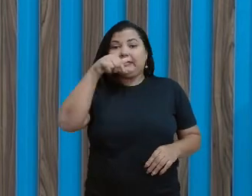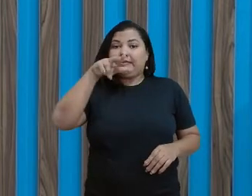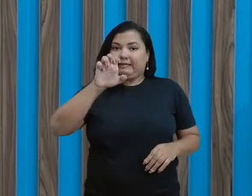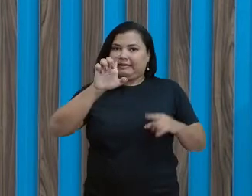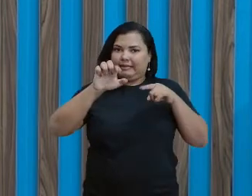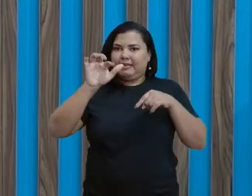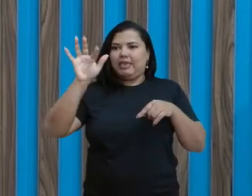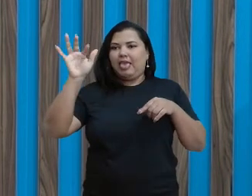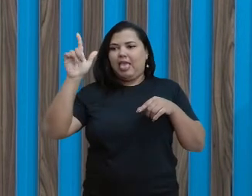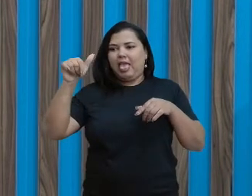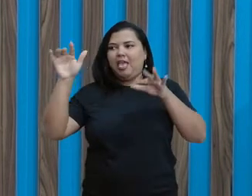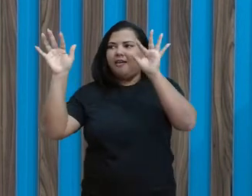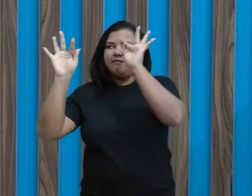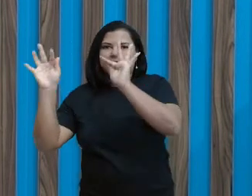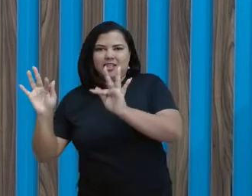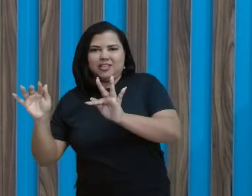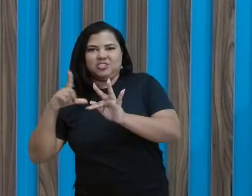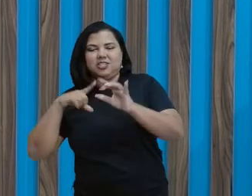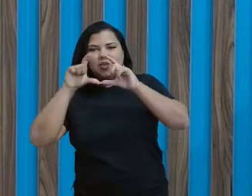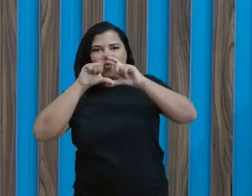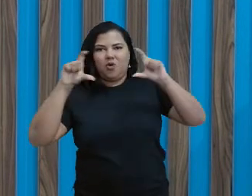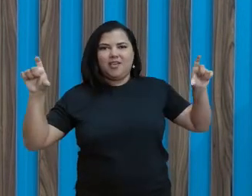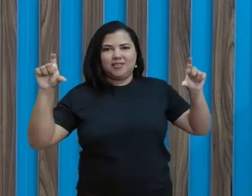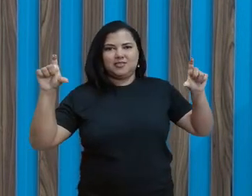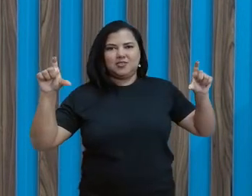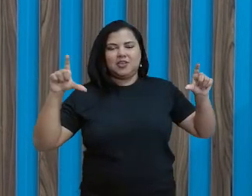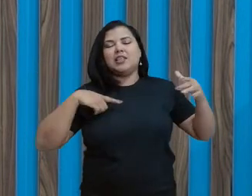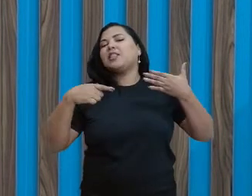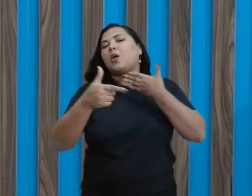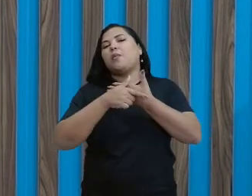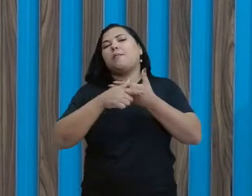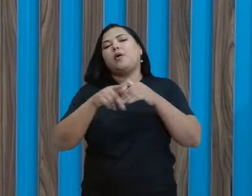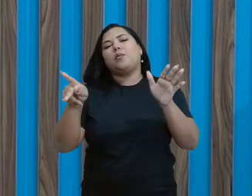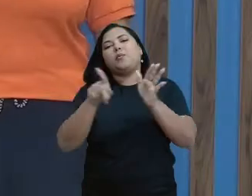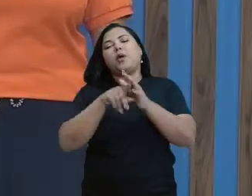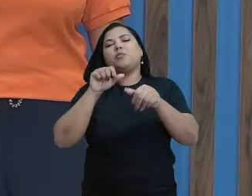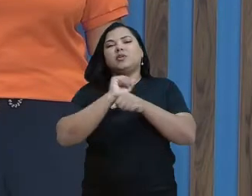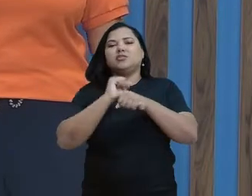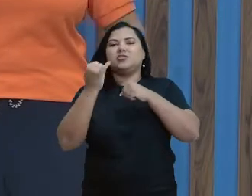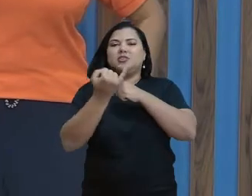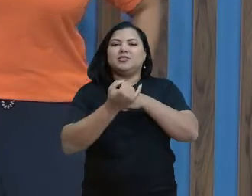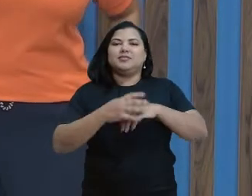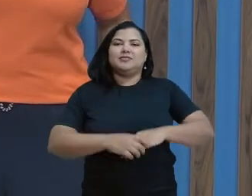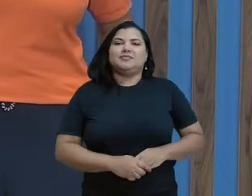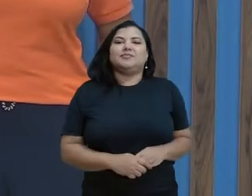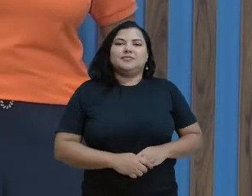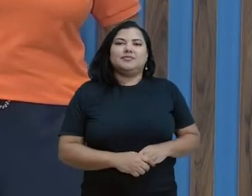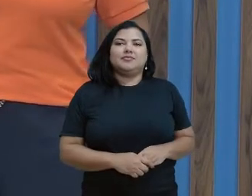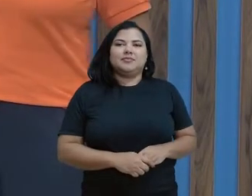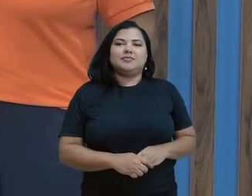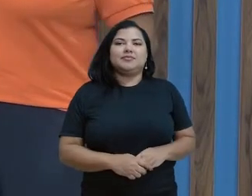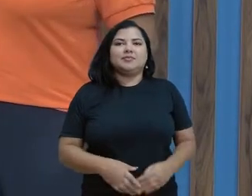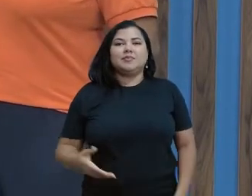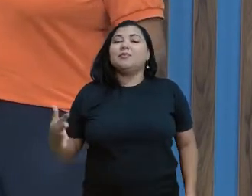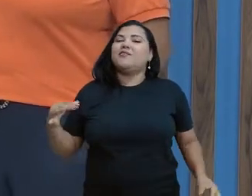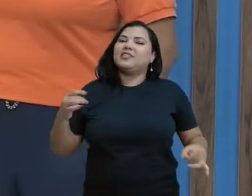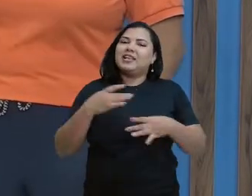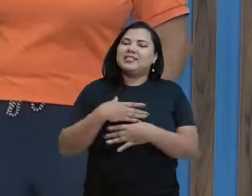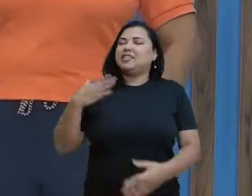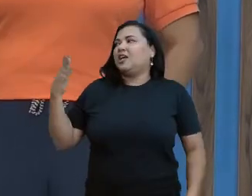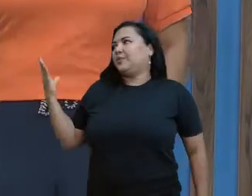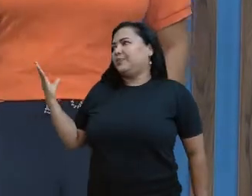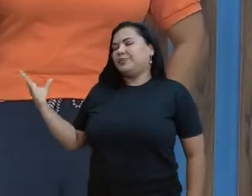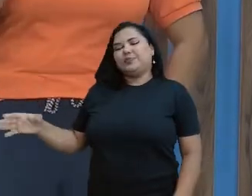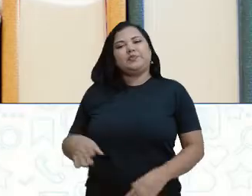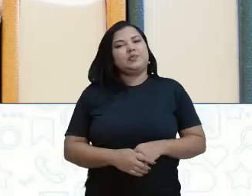feliz. A gente tem uma oração tendo uma função de um adjetivo, não é isso? Então, ó, pra gente terminar, ninguém